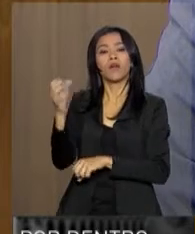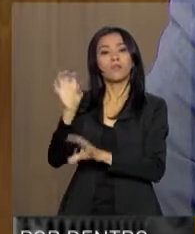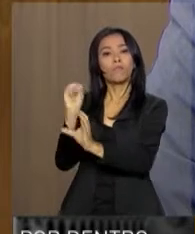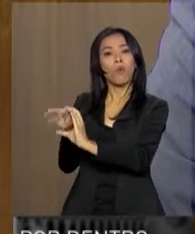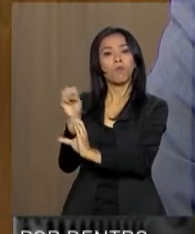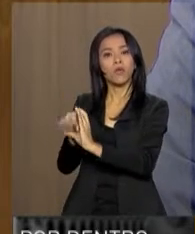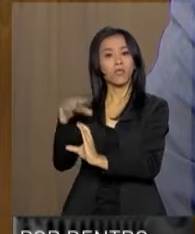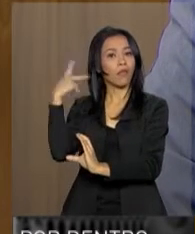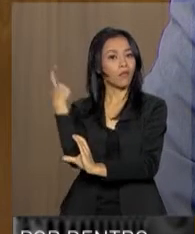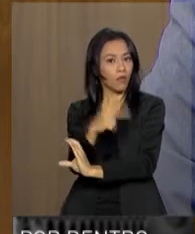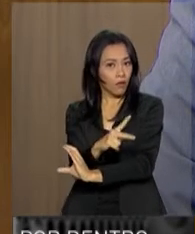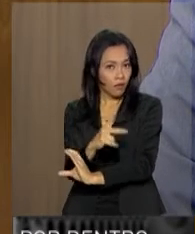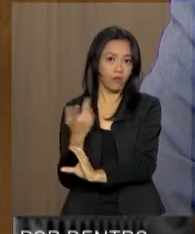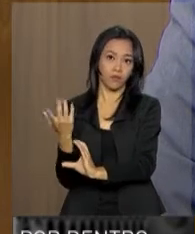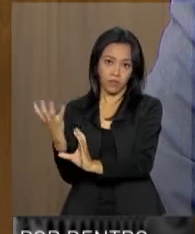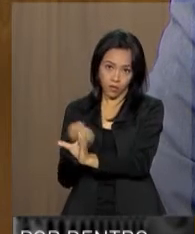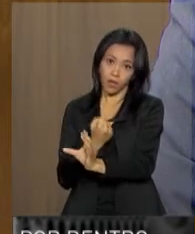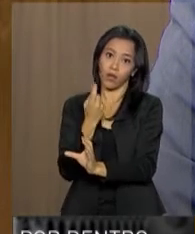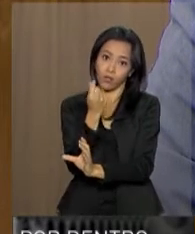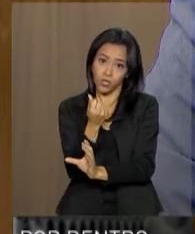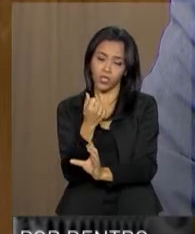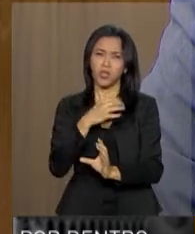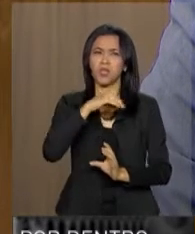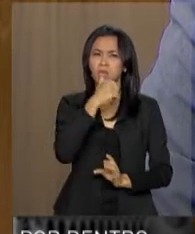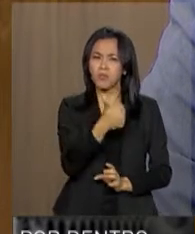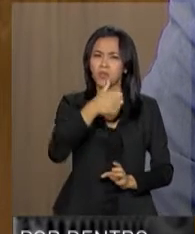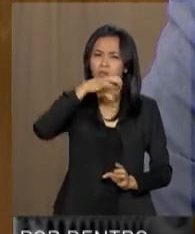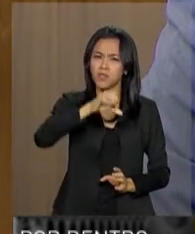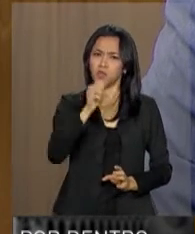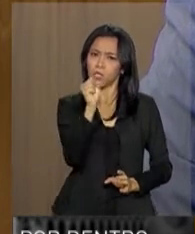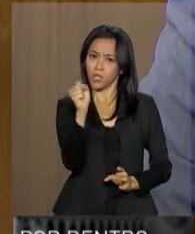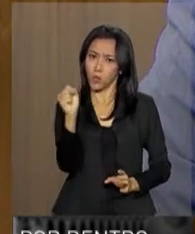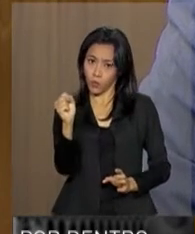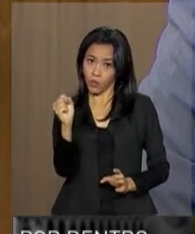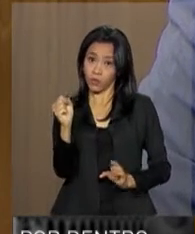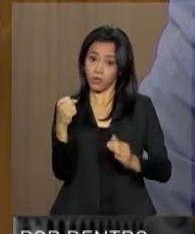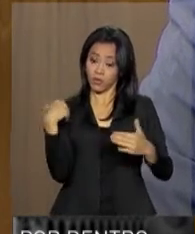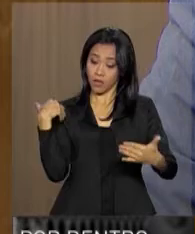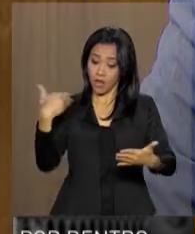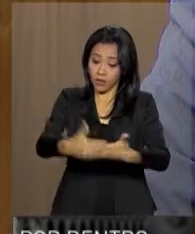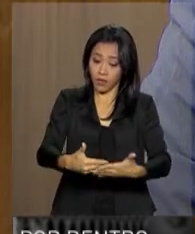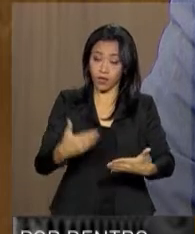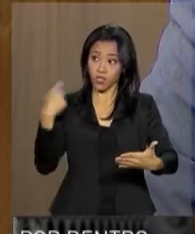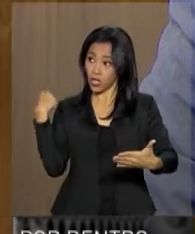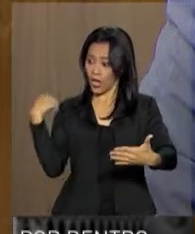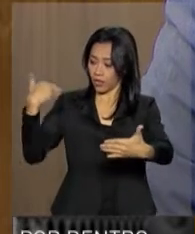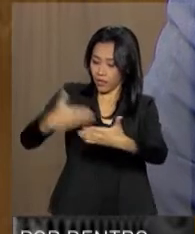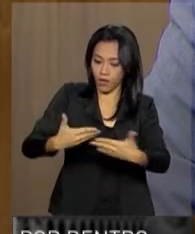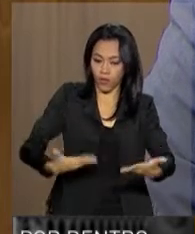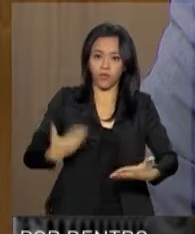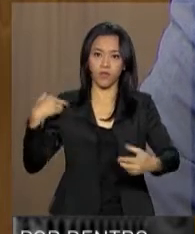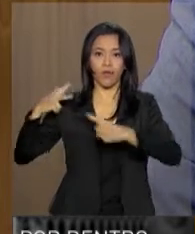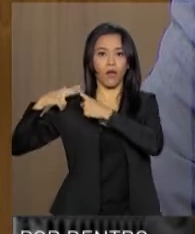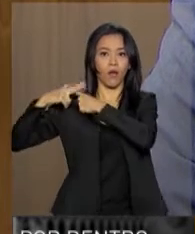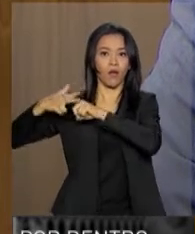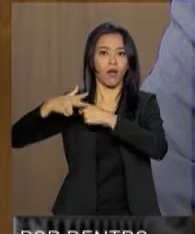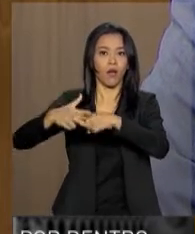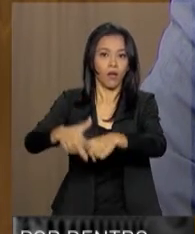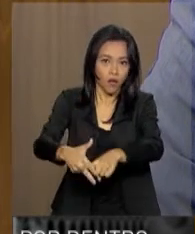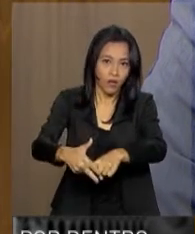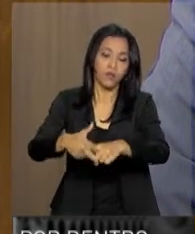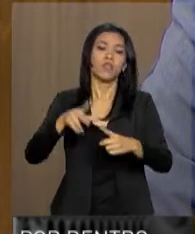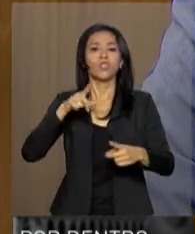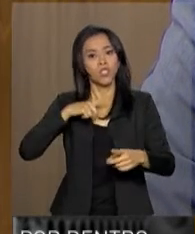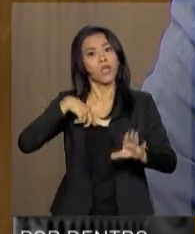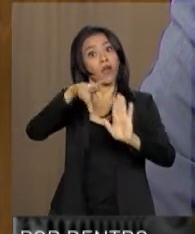poupança que foi constituída ali até 1988 e de lá pra cá vem sendo corrigida teria tinha várias restrições